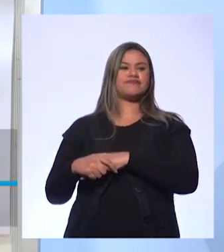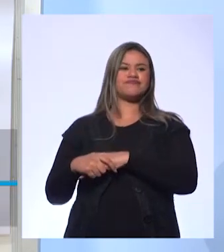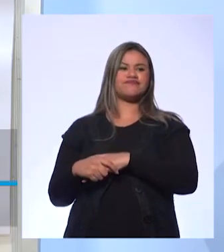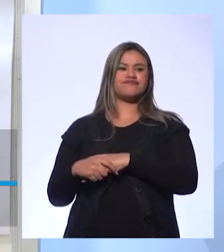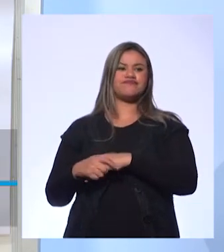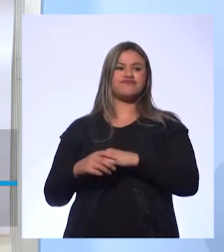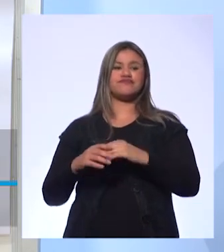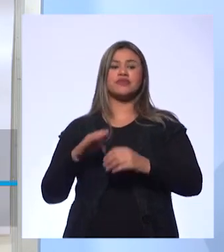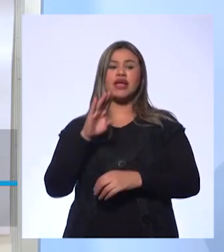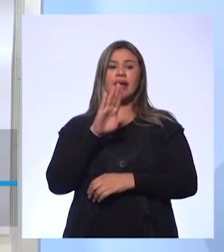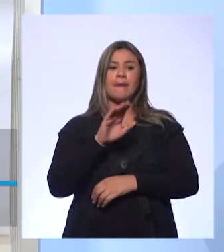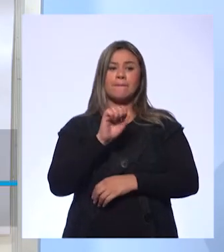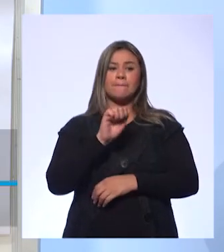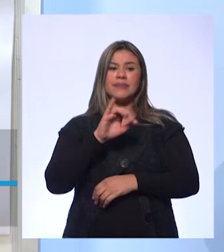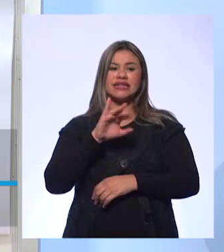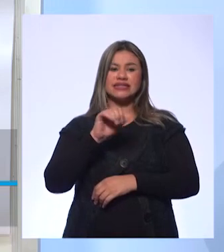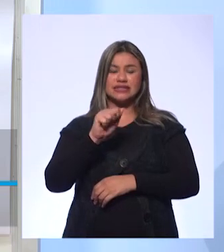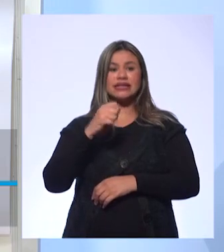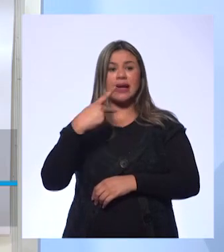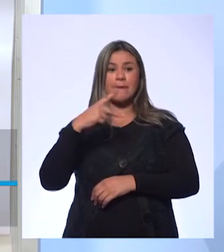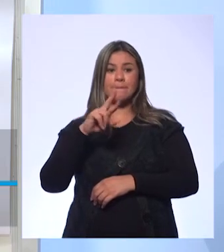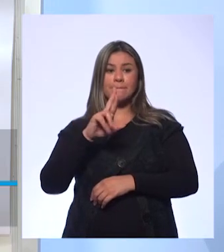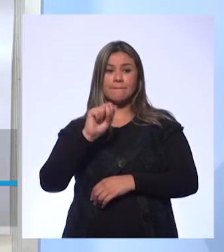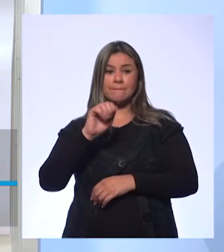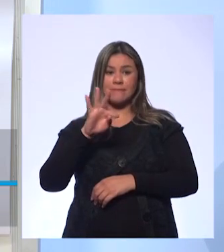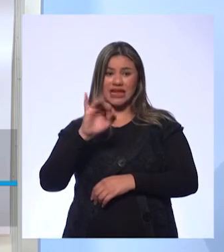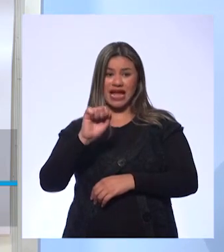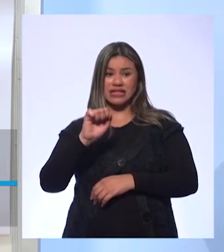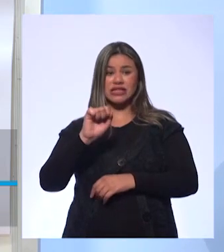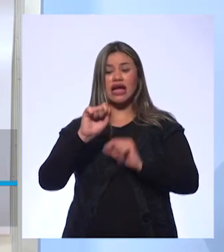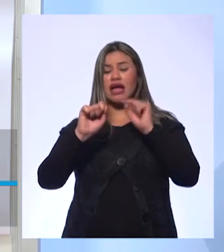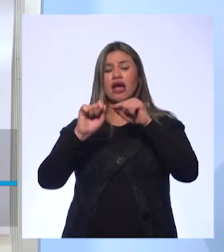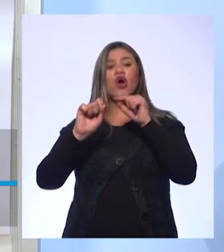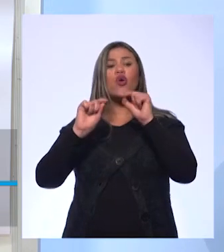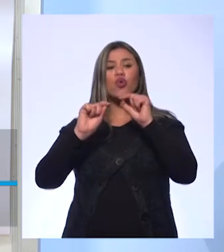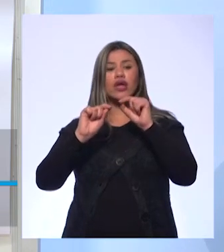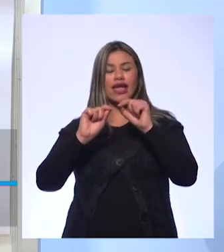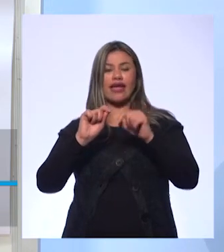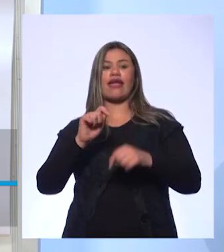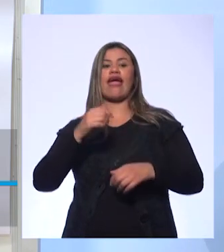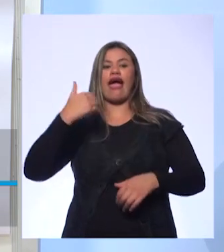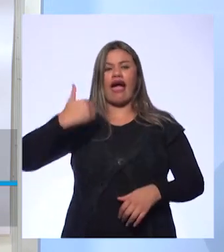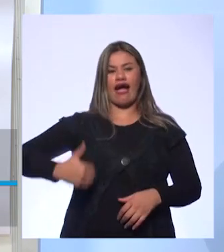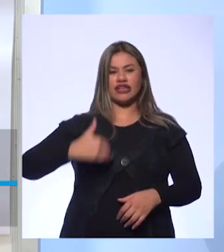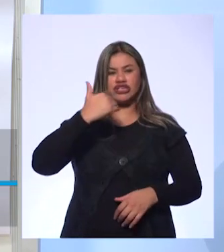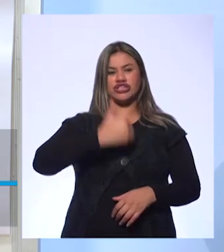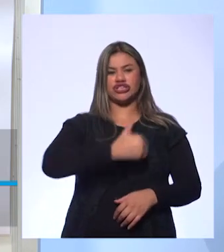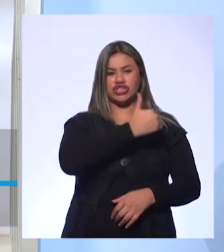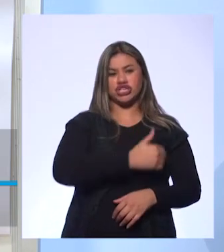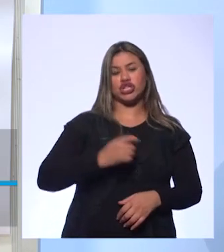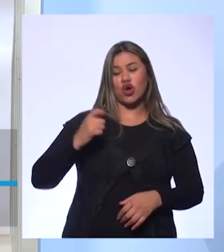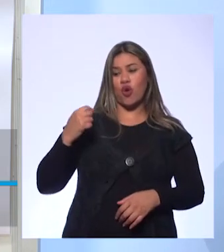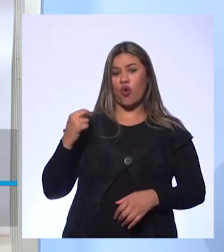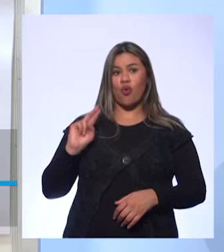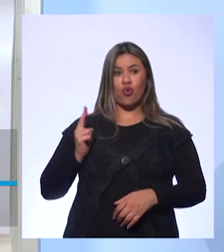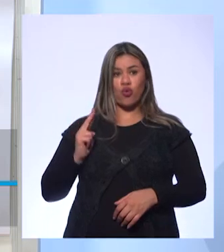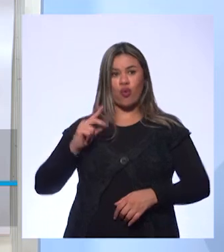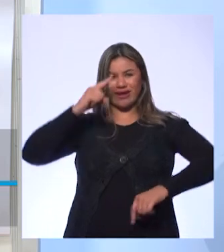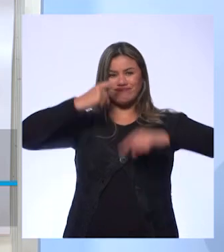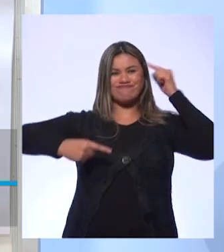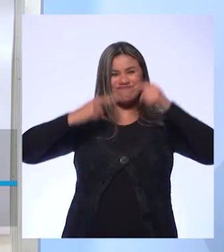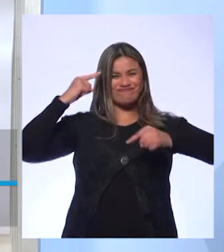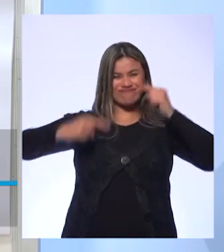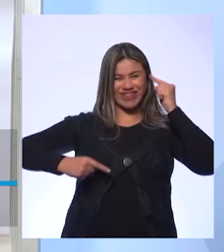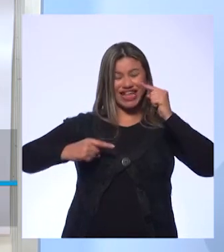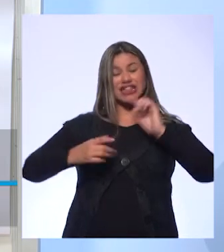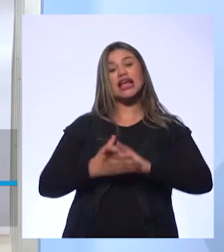a bacia do Prado do Prata ela está sob controle ali da Argentina e do Uruguai e agora